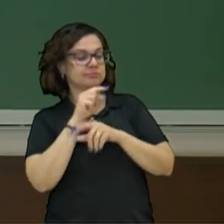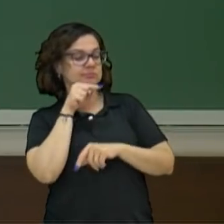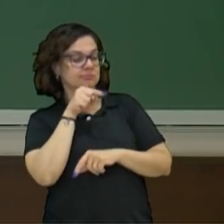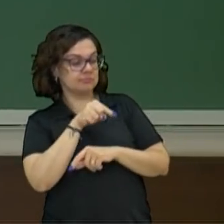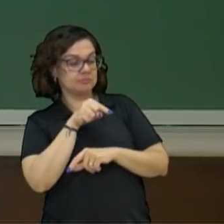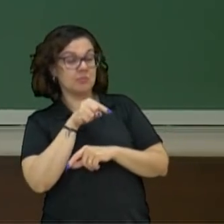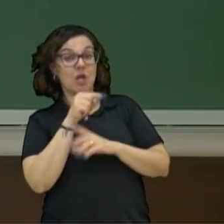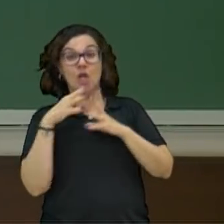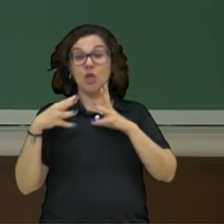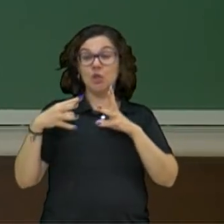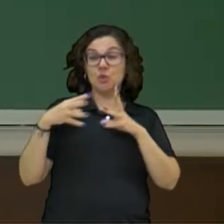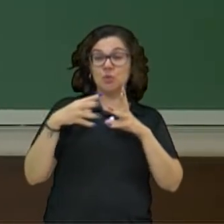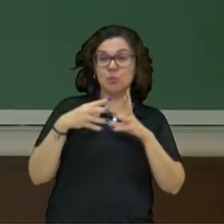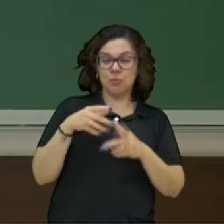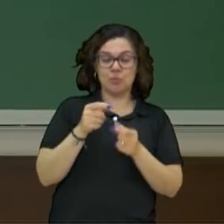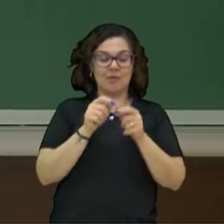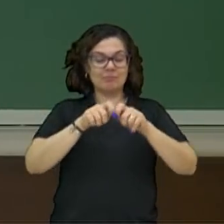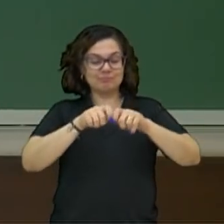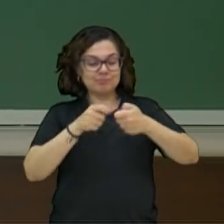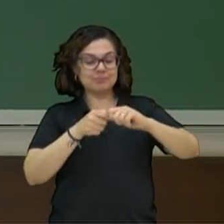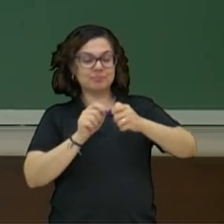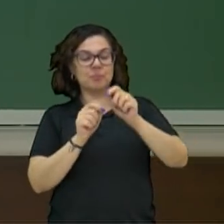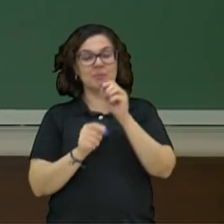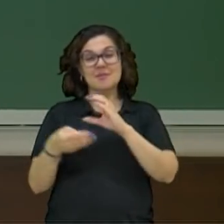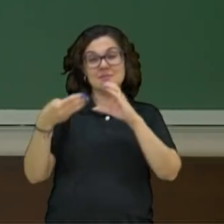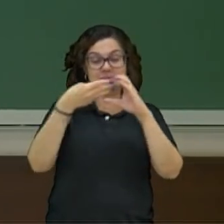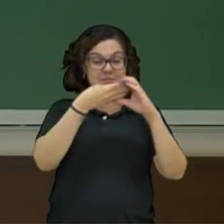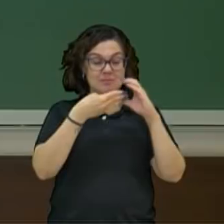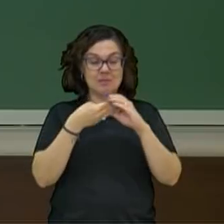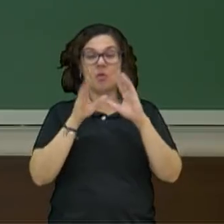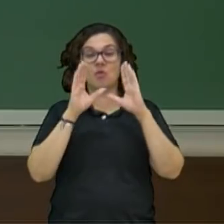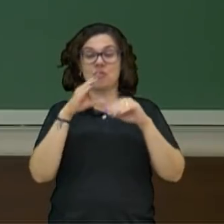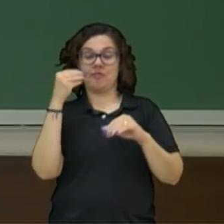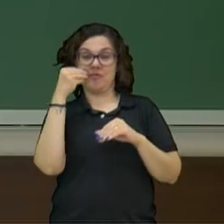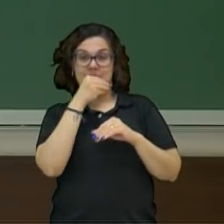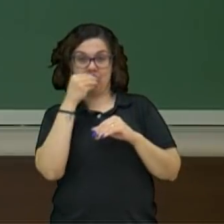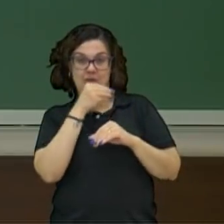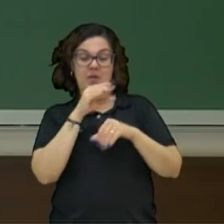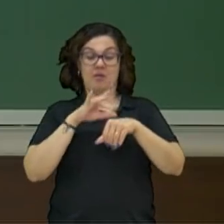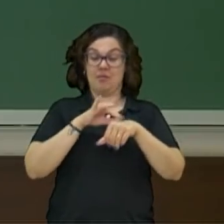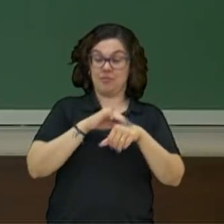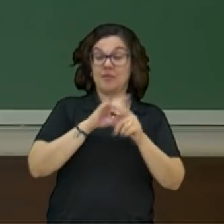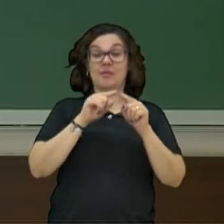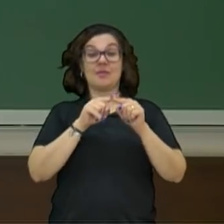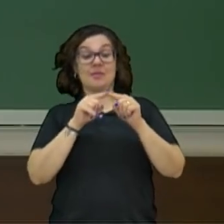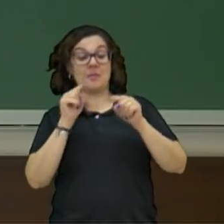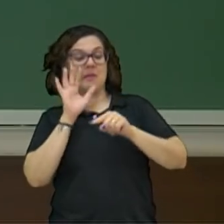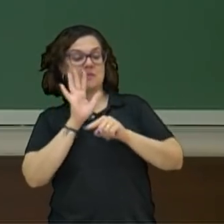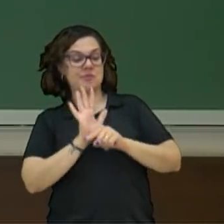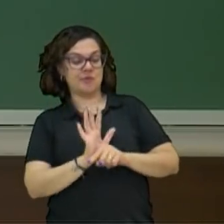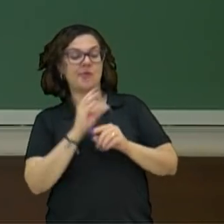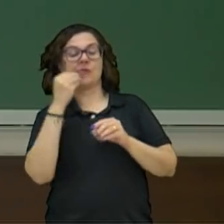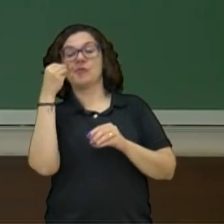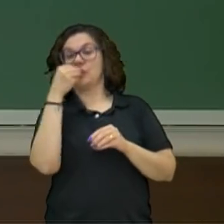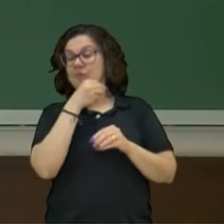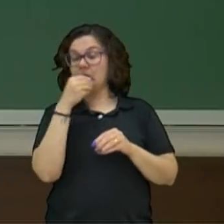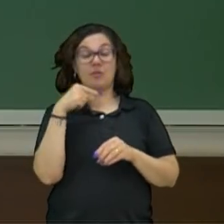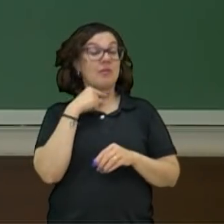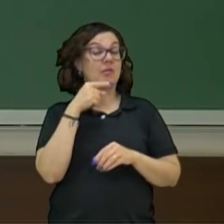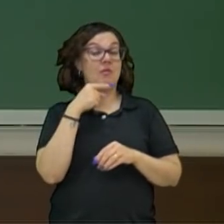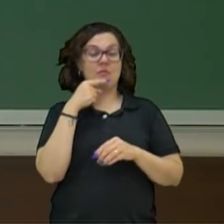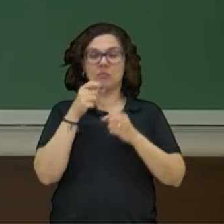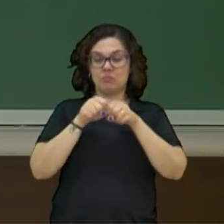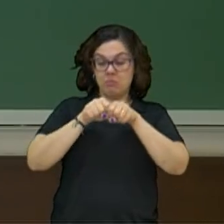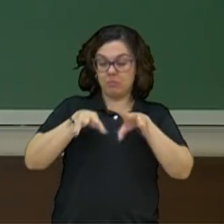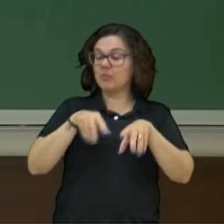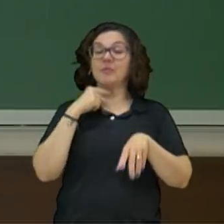identificar todos aqueles fragmentos ou aqueles micro-organismos enfraquecidos. Por eles estarem enfraquecidos, eles não vão